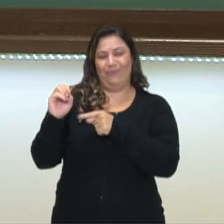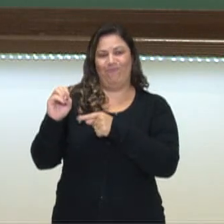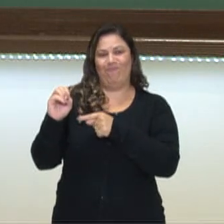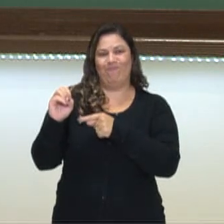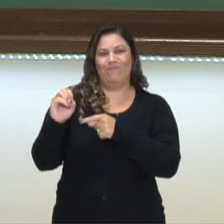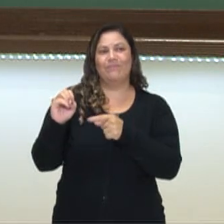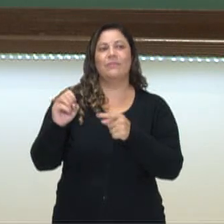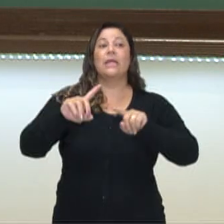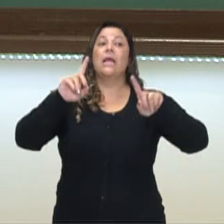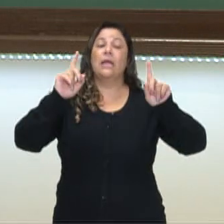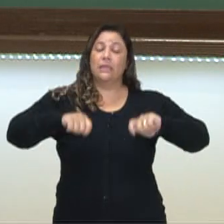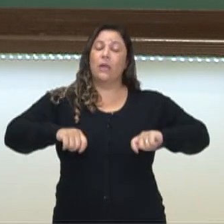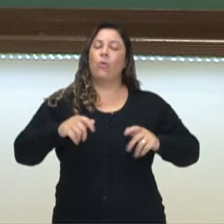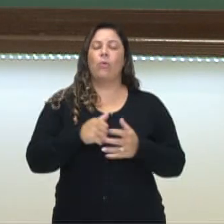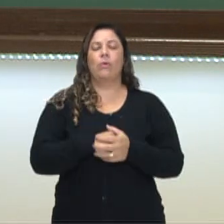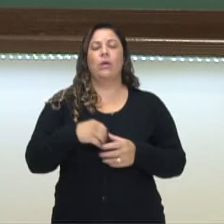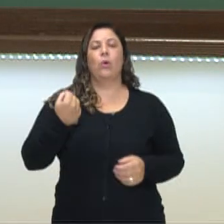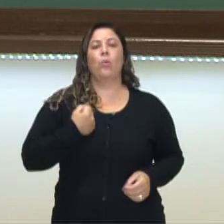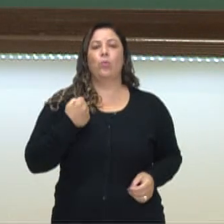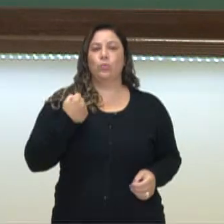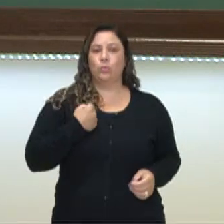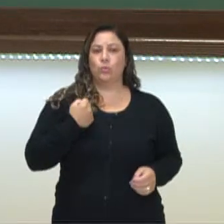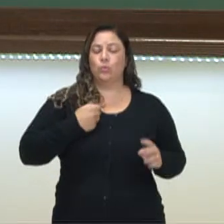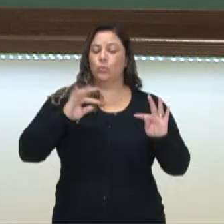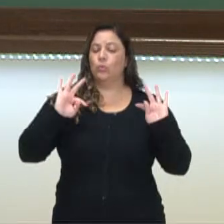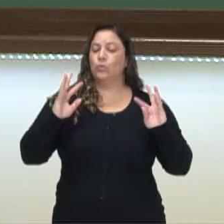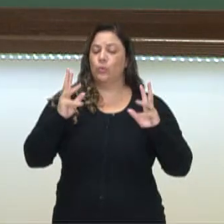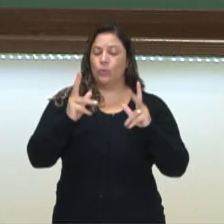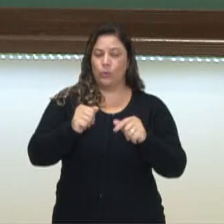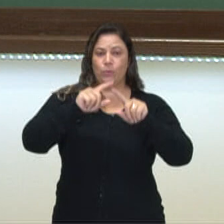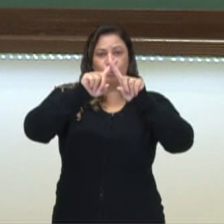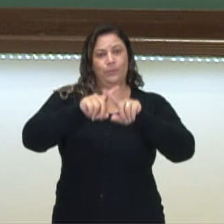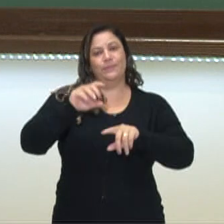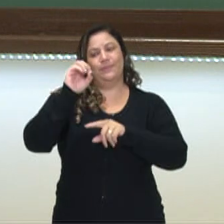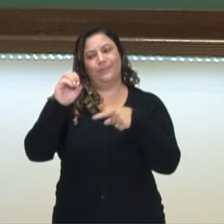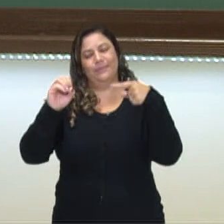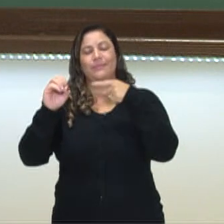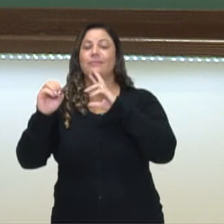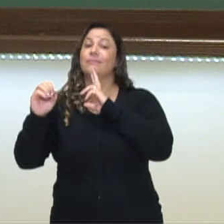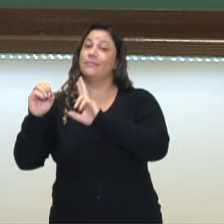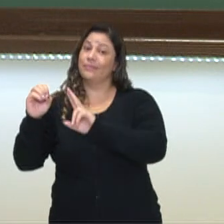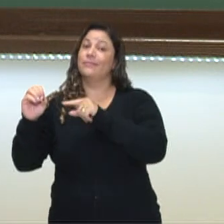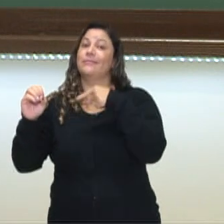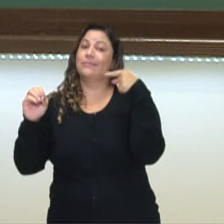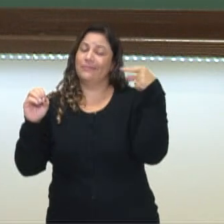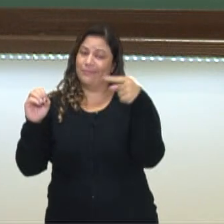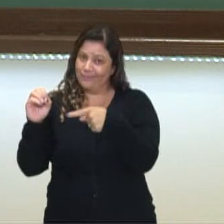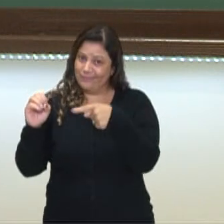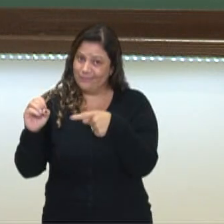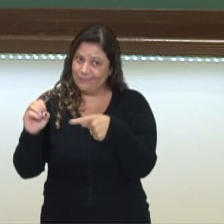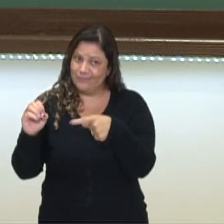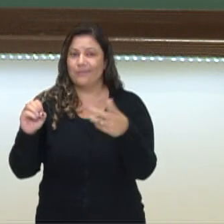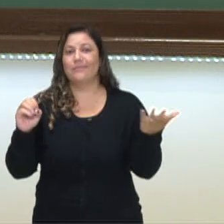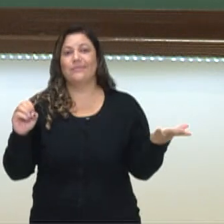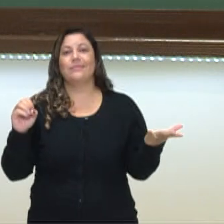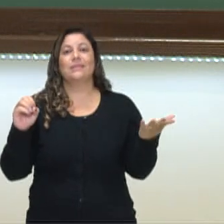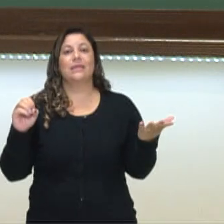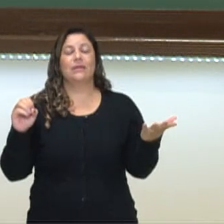essa propriedade é a propriedade que todo número multiplicado por zero é zero. Então, a gente já viu a